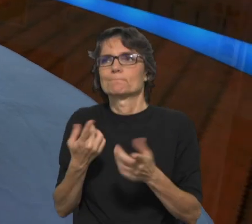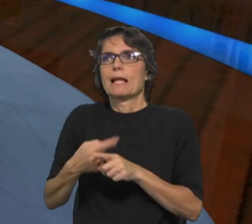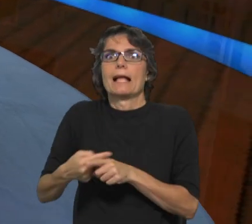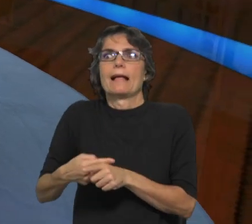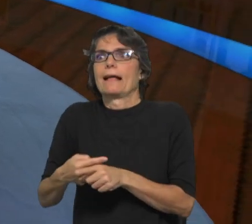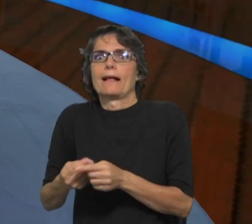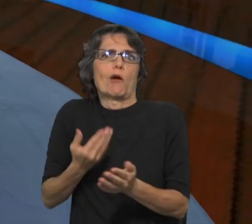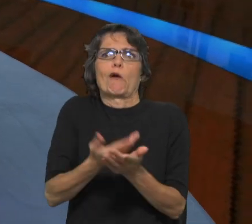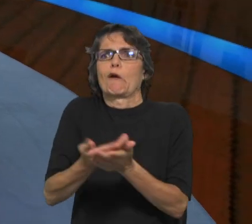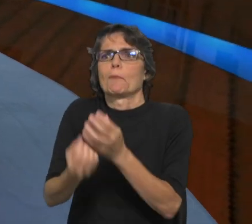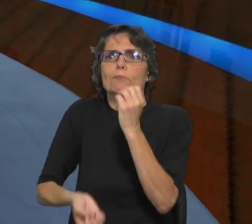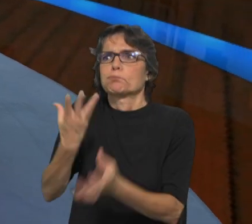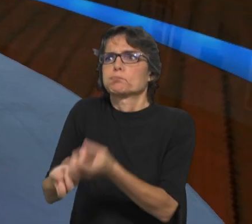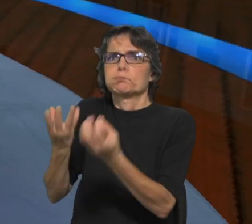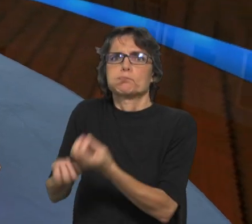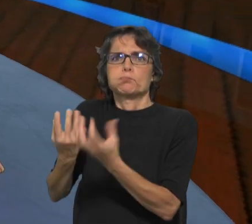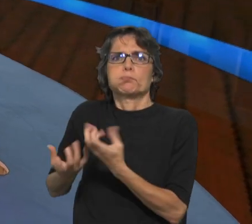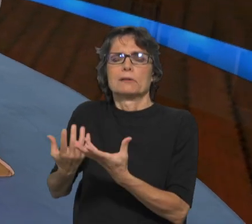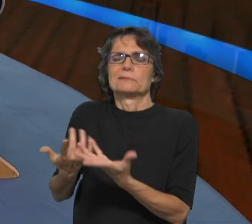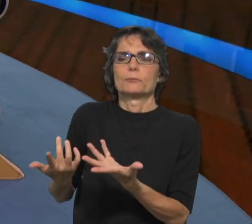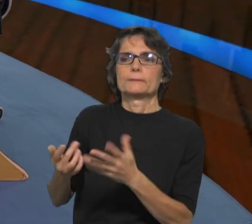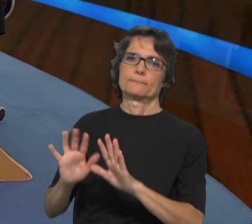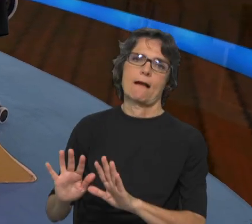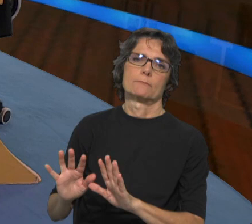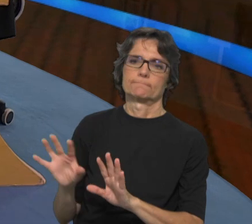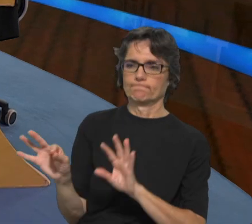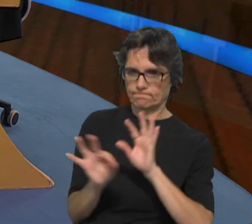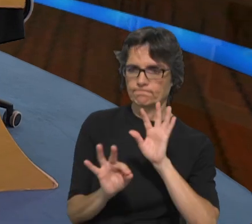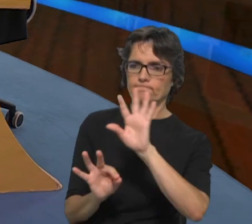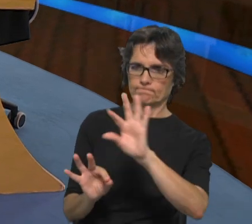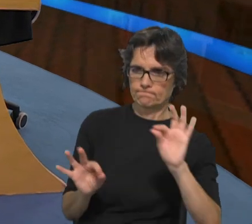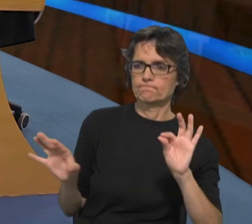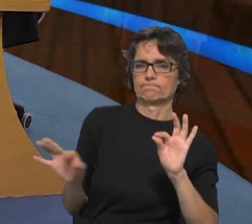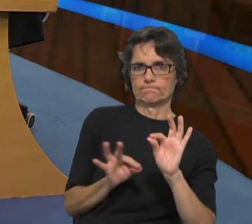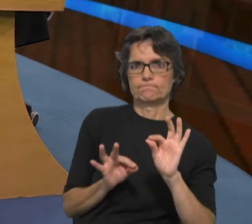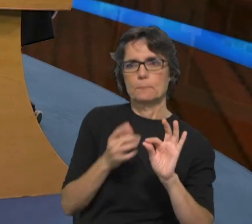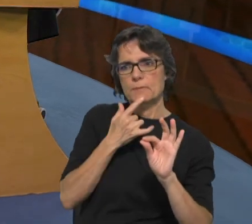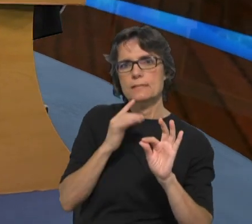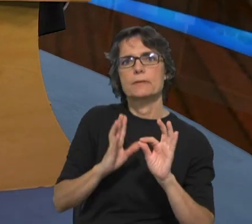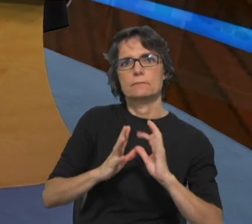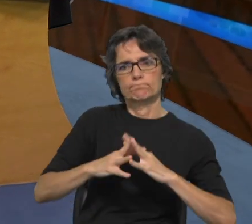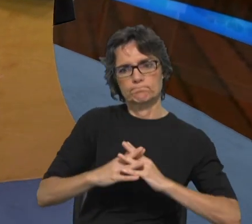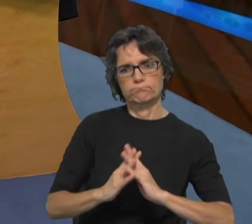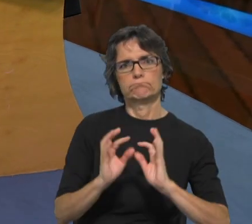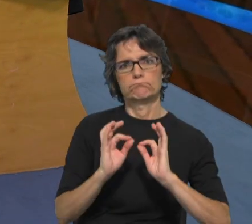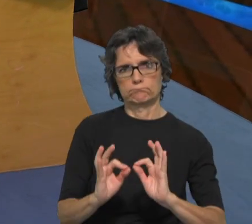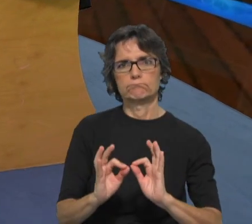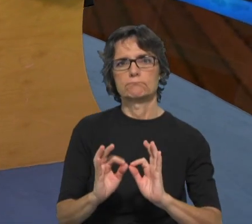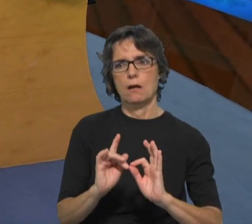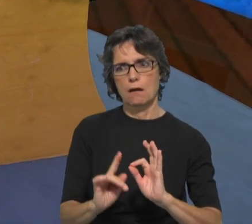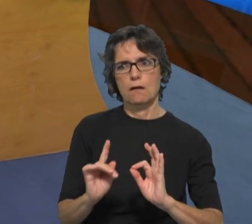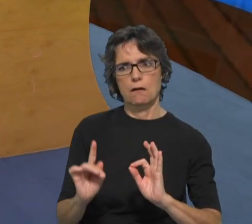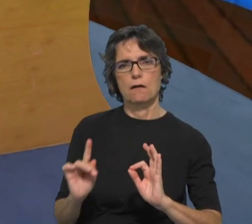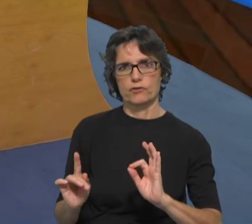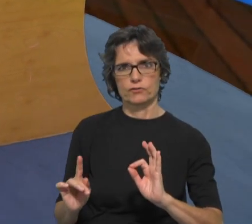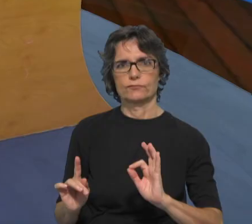surgem propostas ótimas, certamente, mas depois se calhar menos concretizáveis e que depois também é preciso assentar bem os pés na terra e vermos aquilo